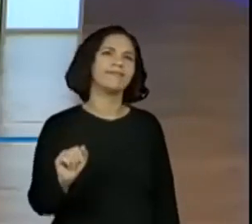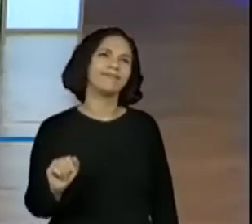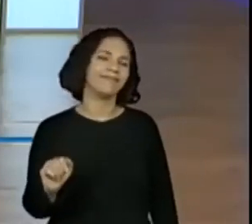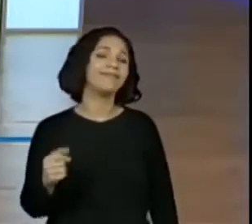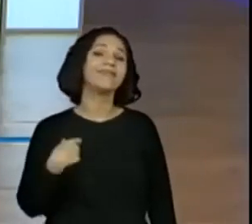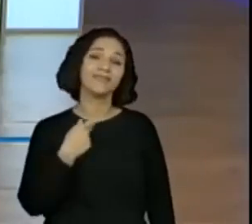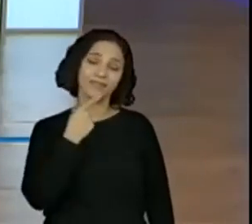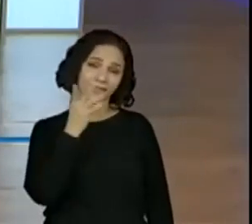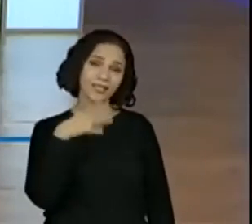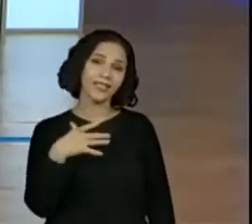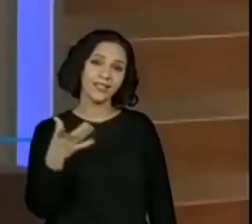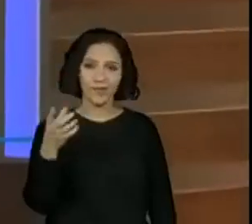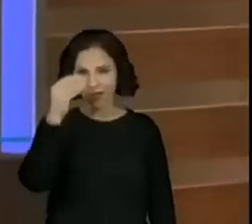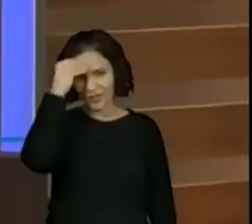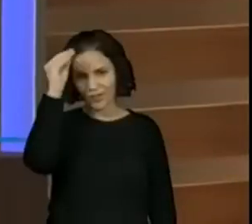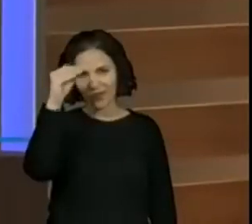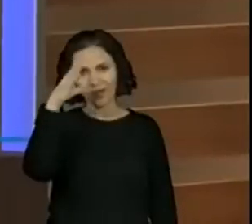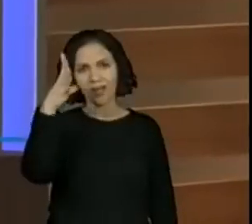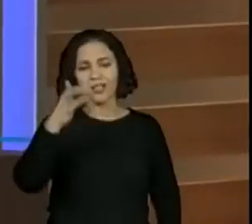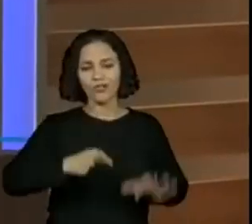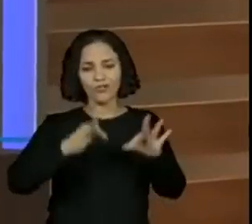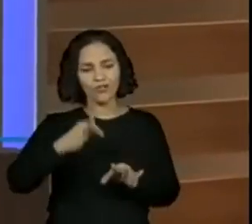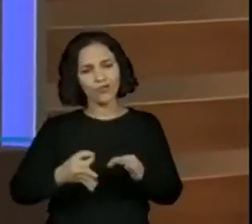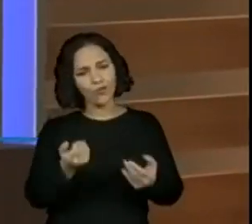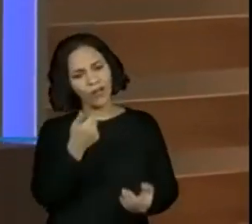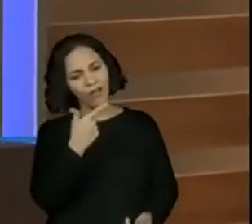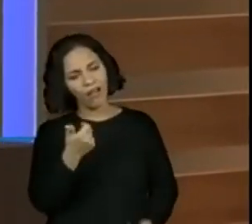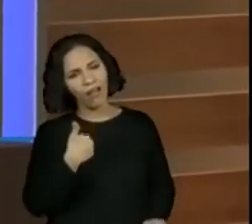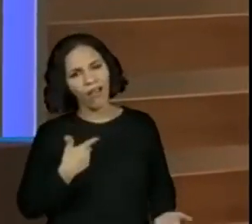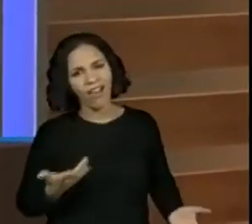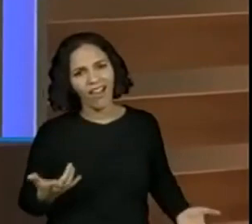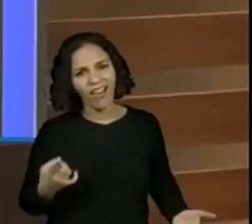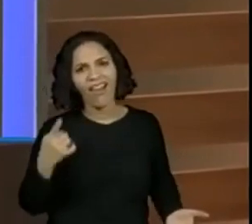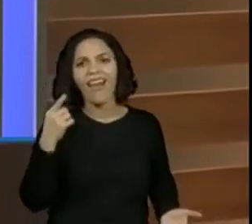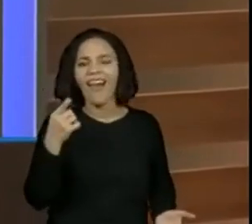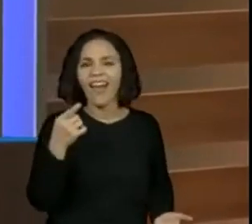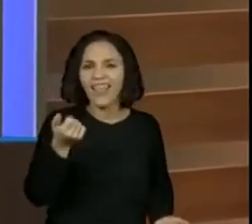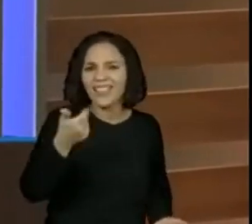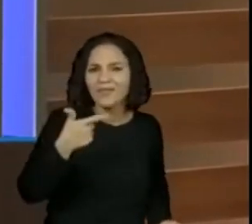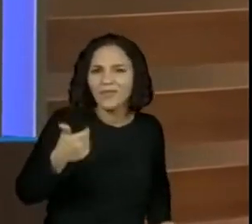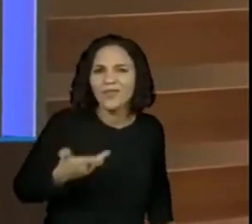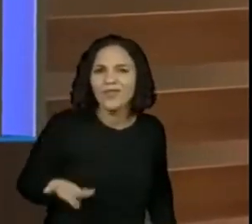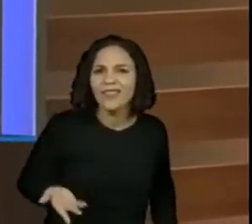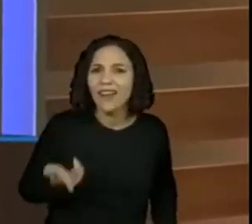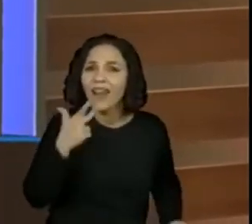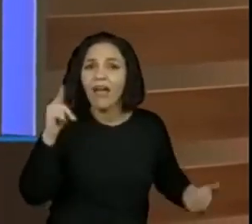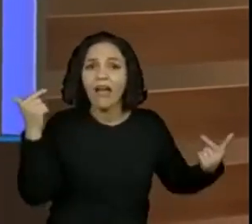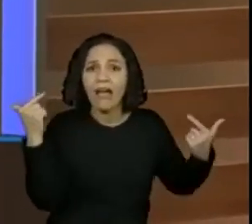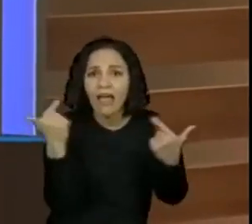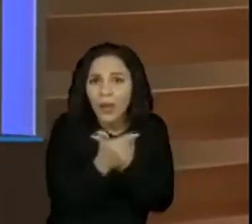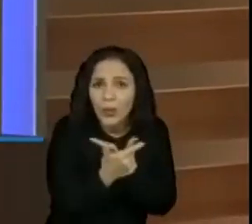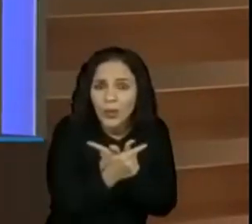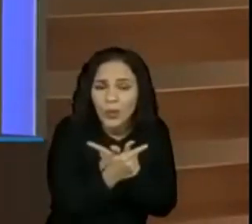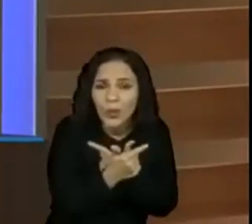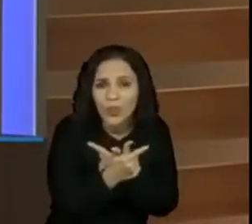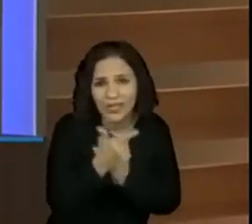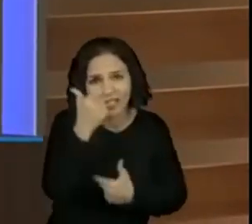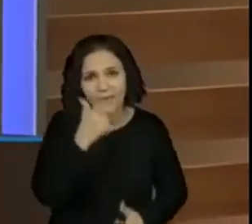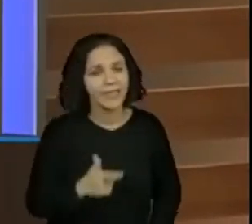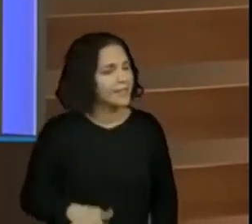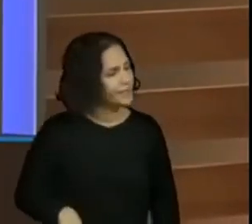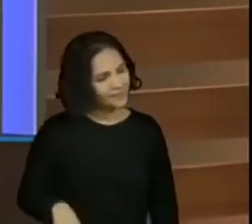eu tô falando sério oráculo está aqui me julgando ele está o que me julgando ele tá rindo de mim